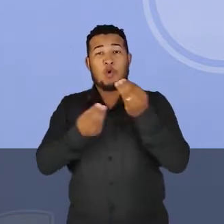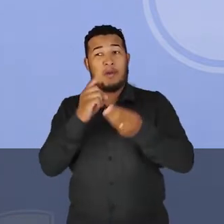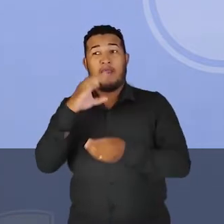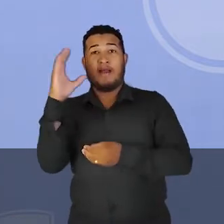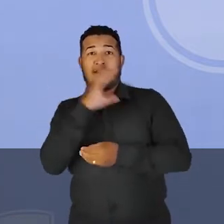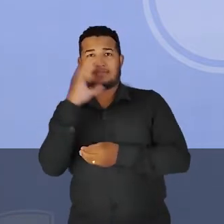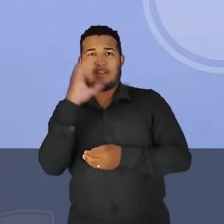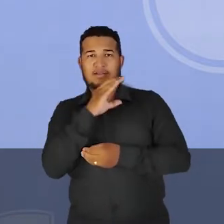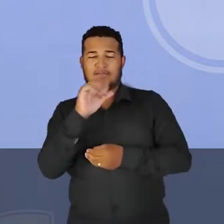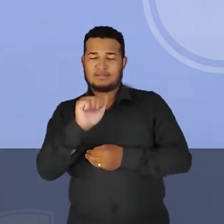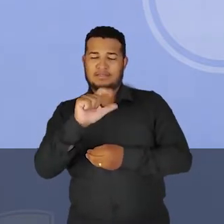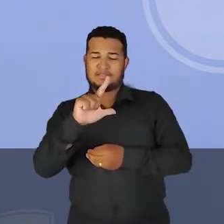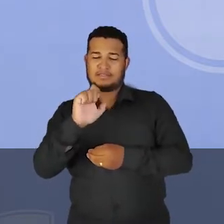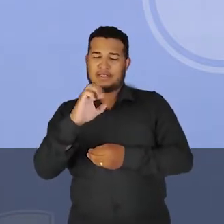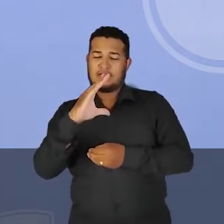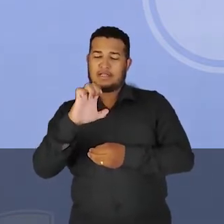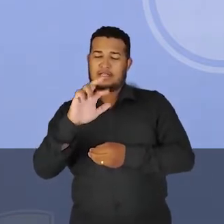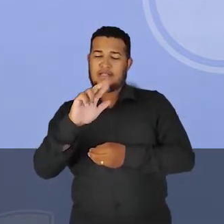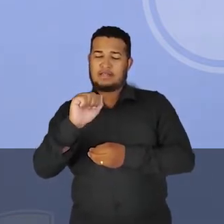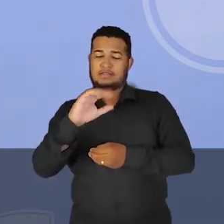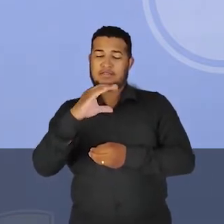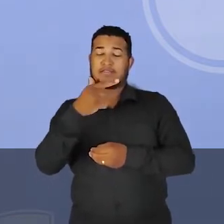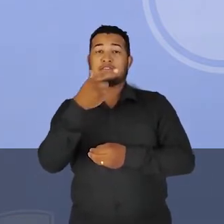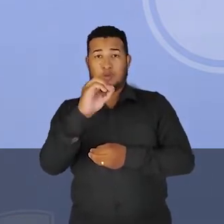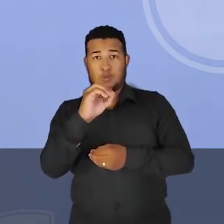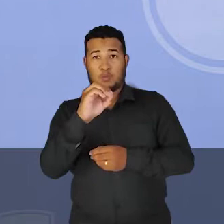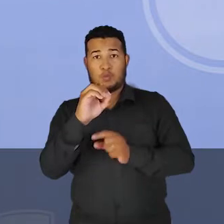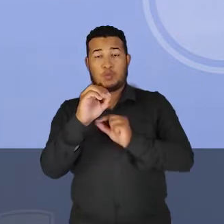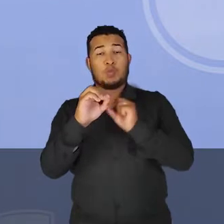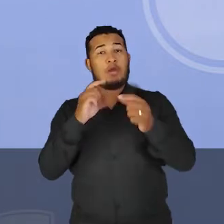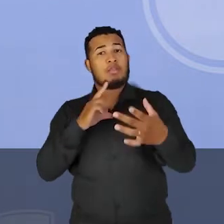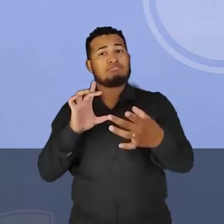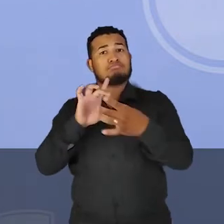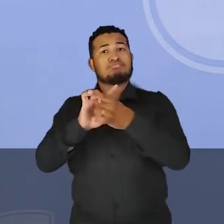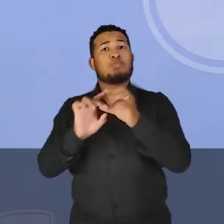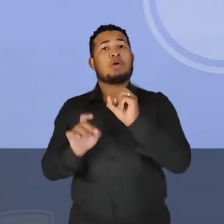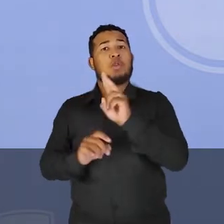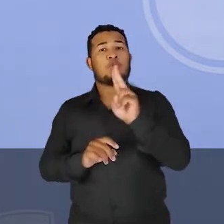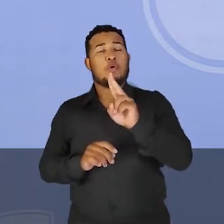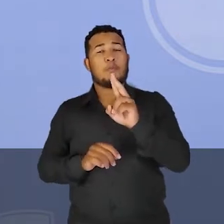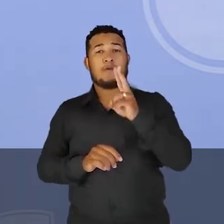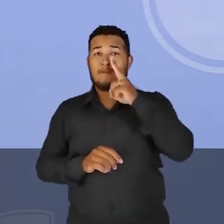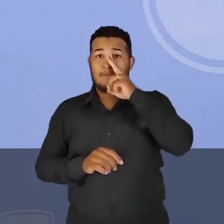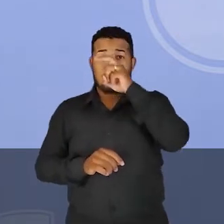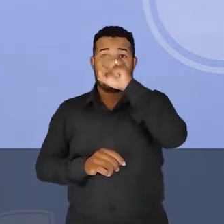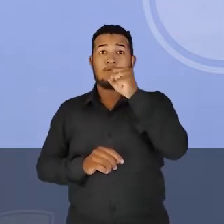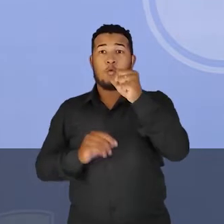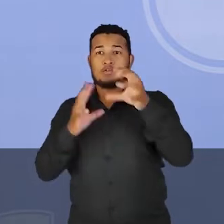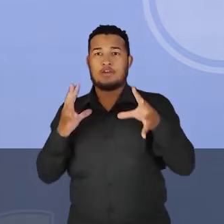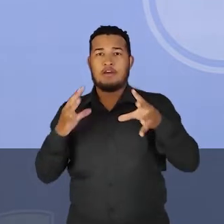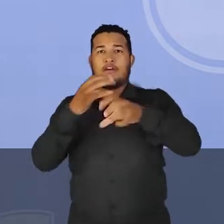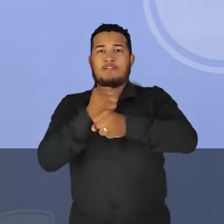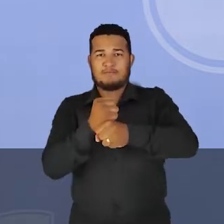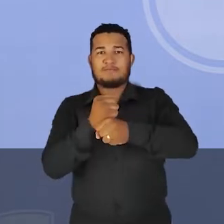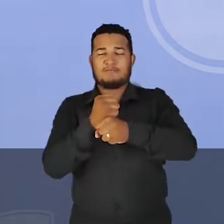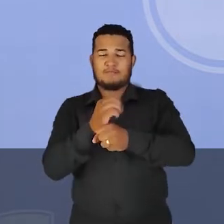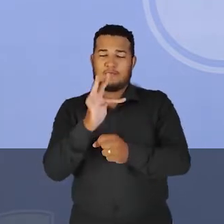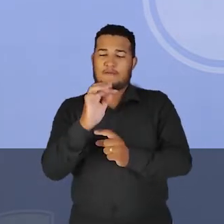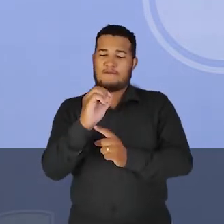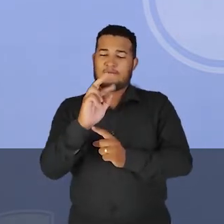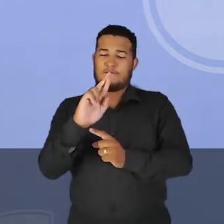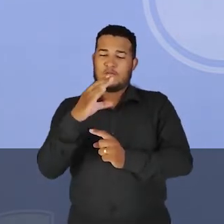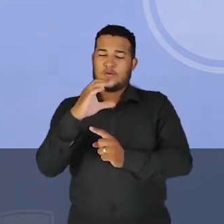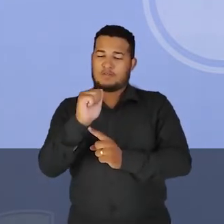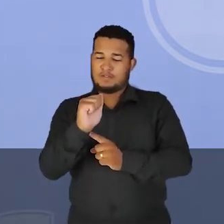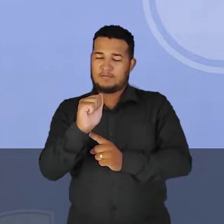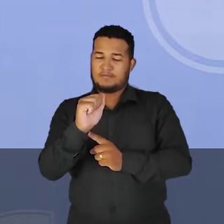aceleração. A essa interação chamamos de força resultante. Força resultante